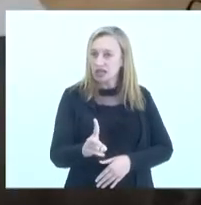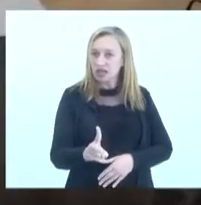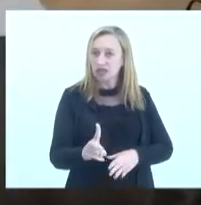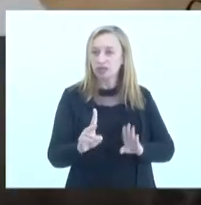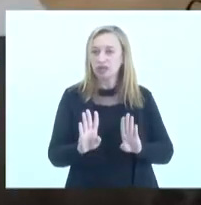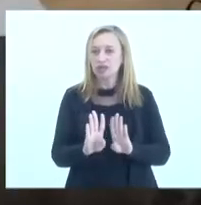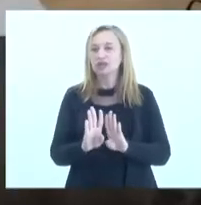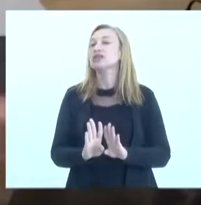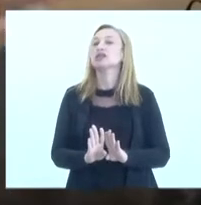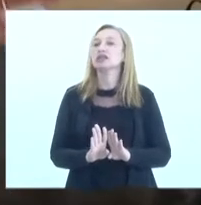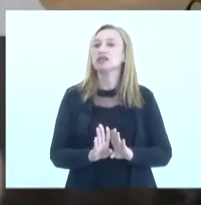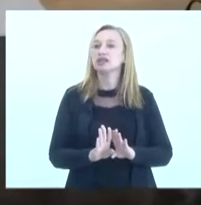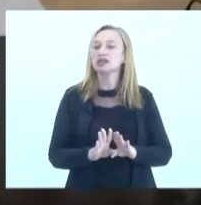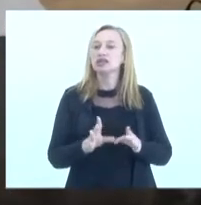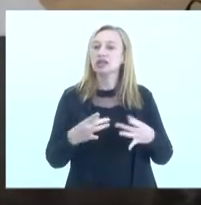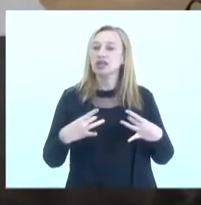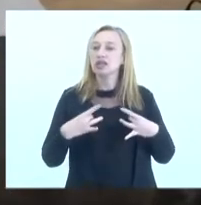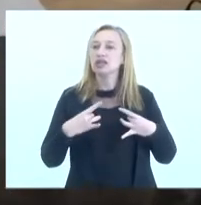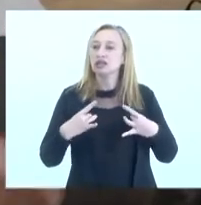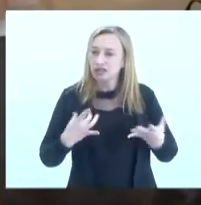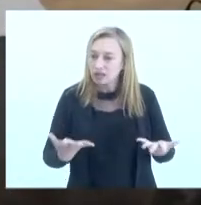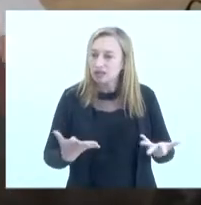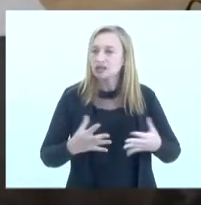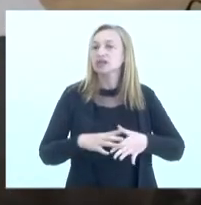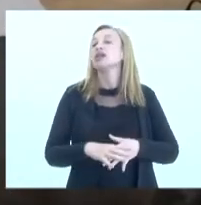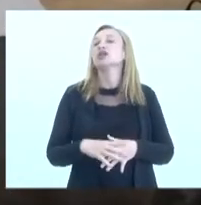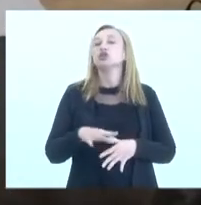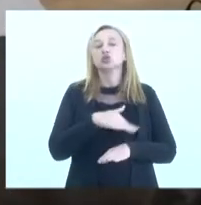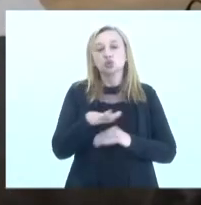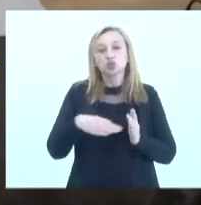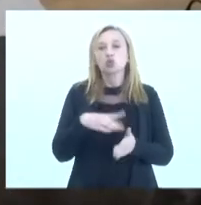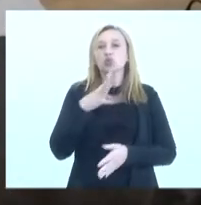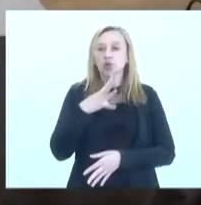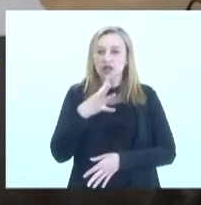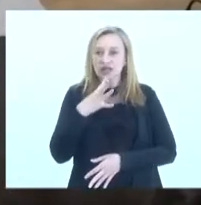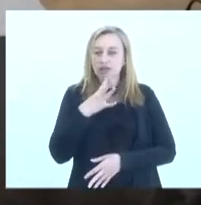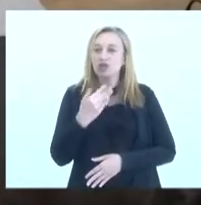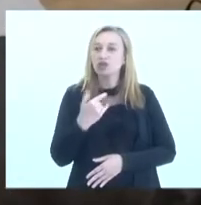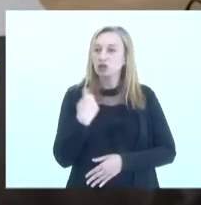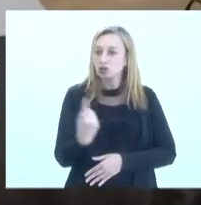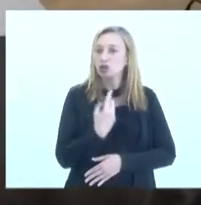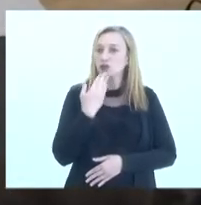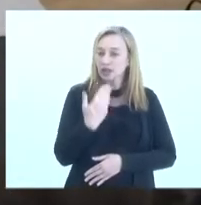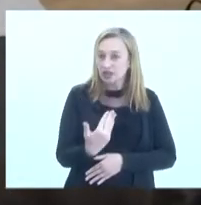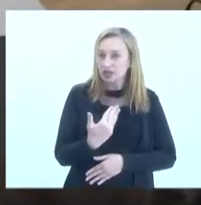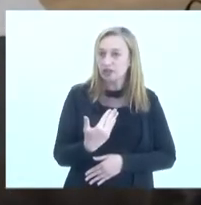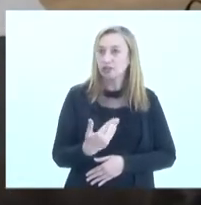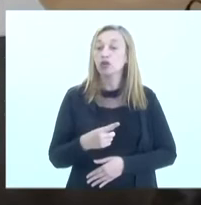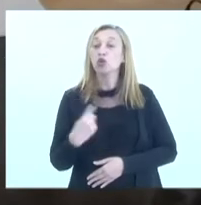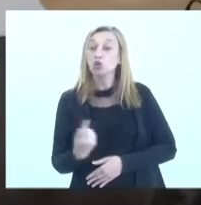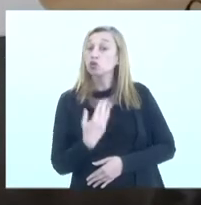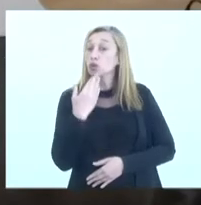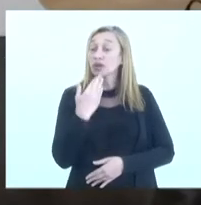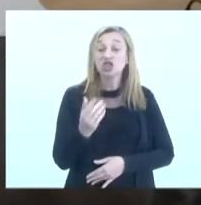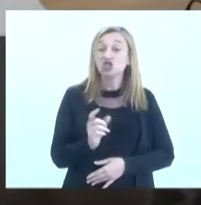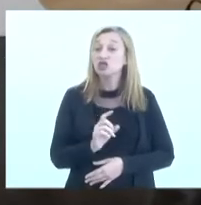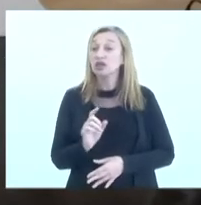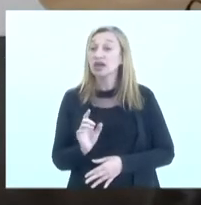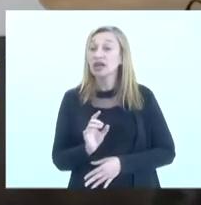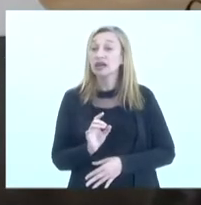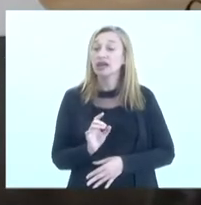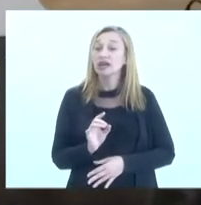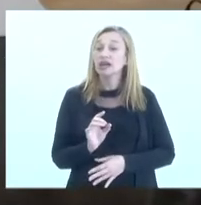portas abertas e atenderam os nossos pedidos. Todos eles têm conhecimento do que a gente pede. O nosso pedido é um